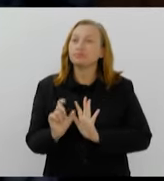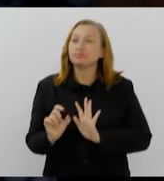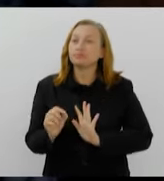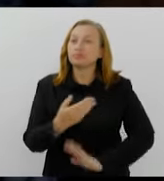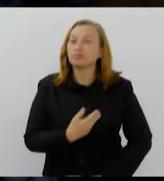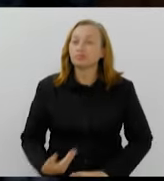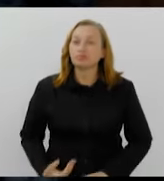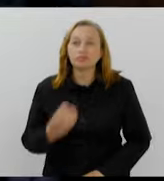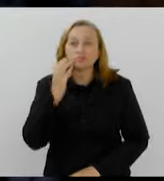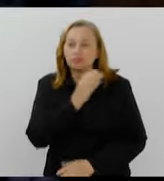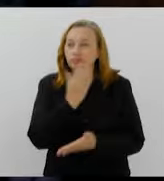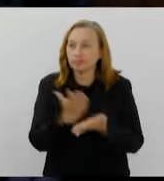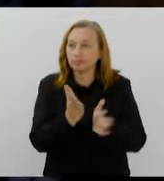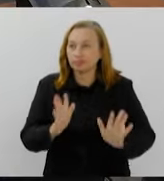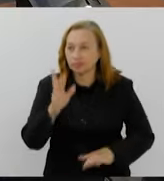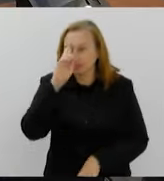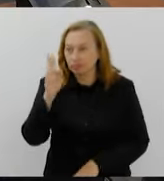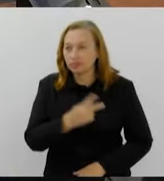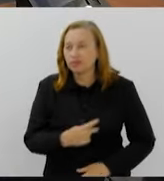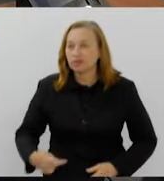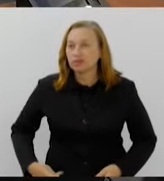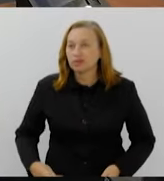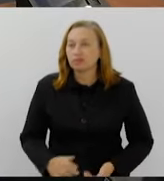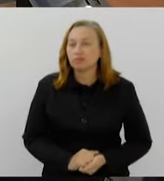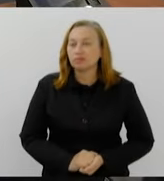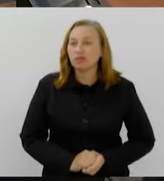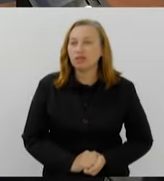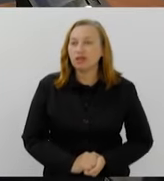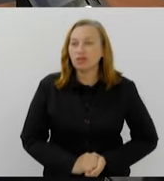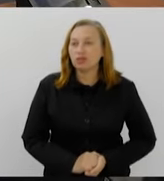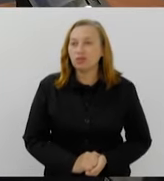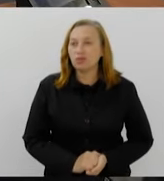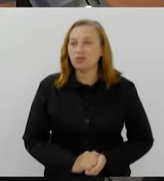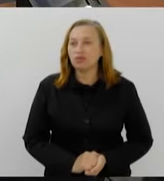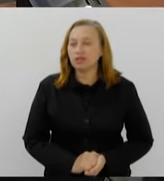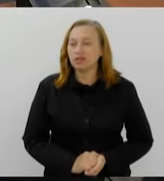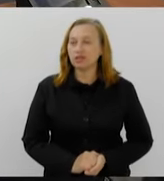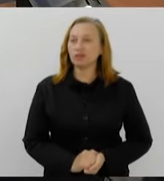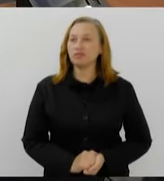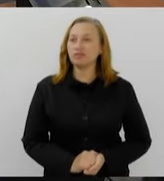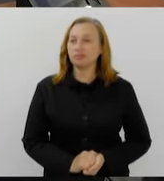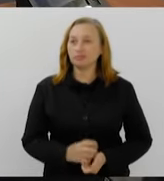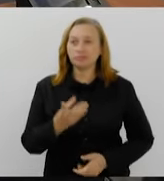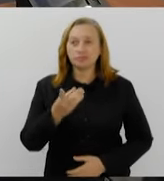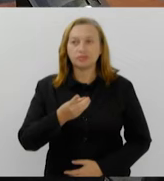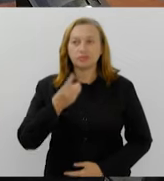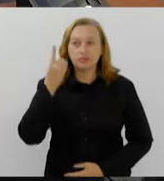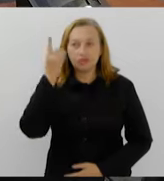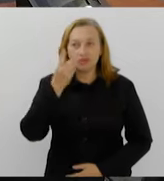clud acabou Presidente obgado deput Deputado por